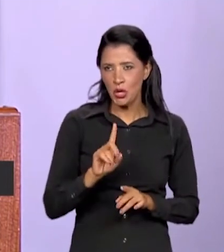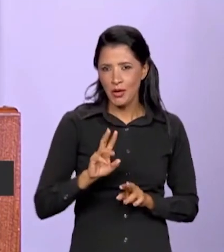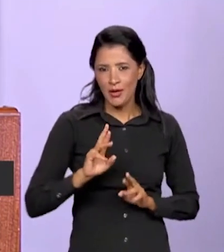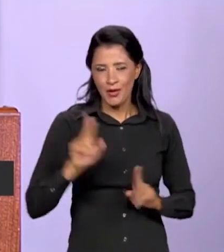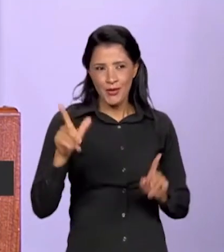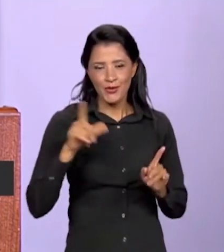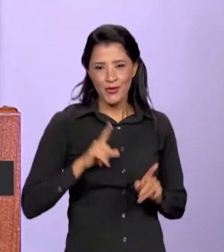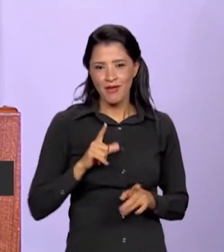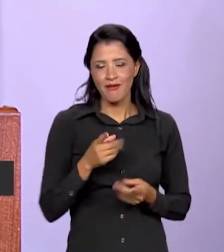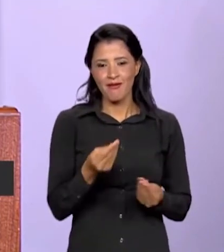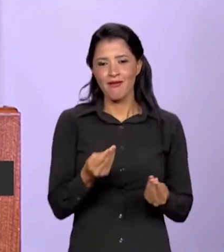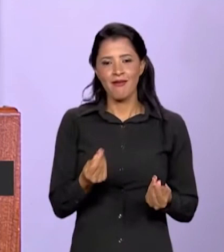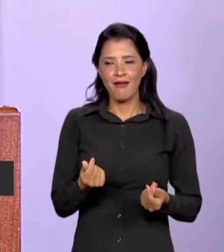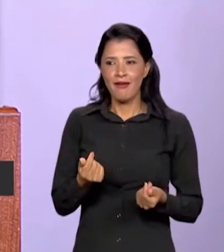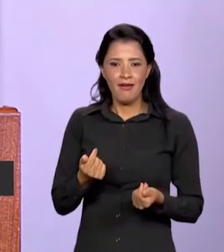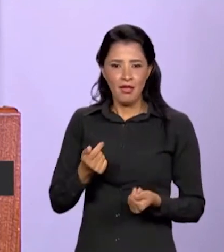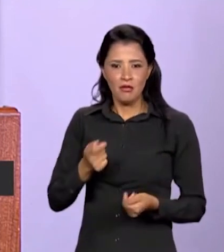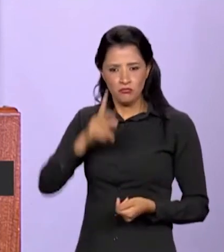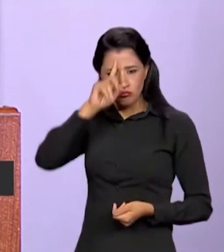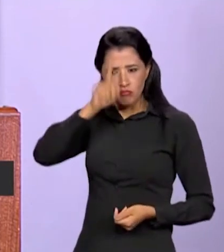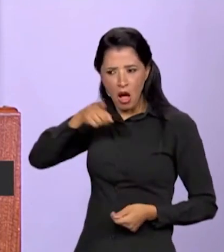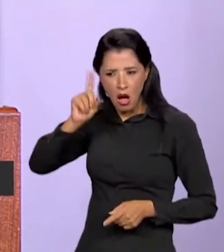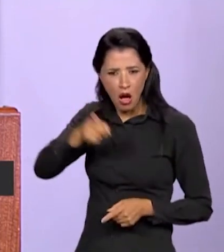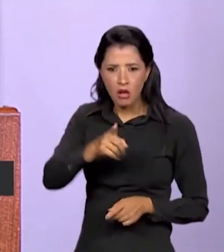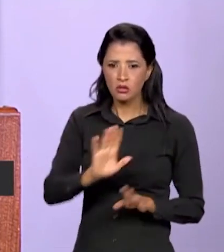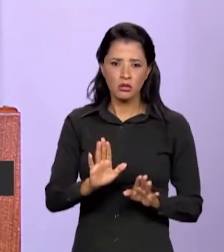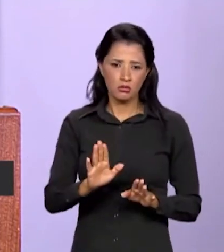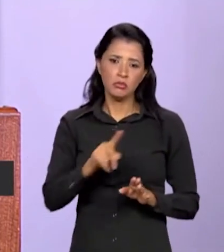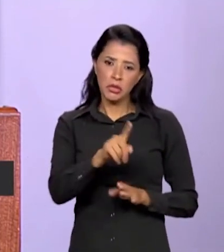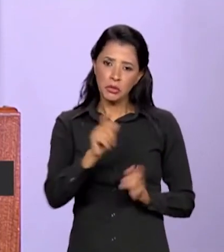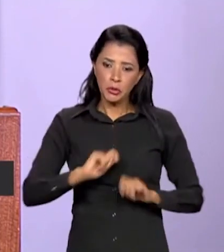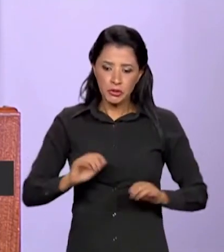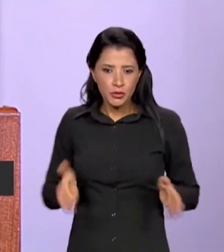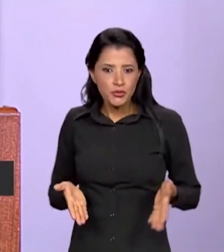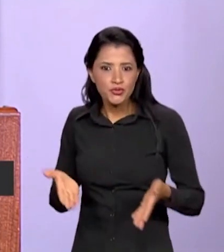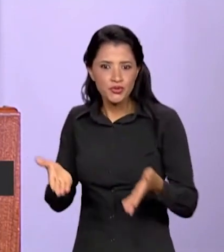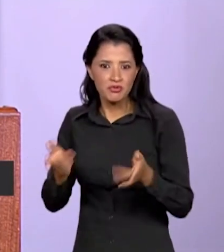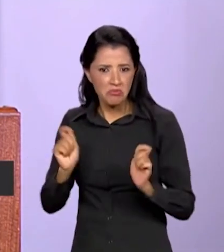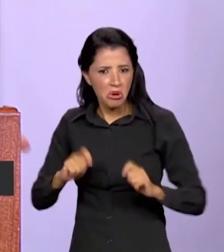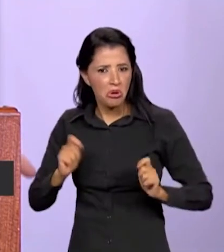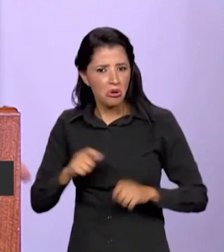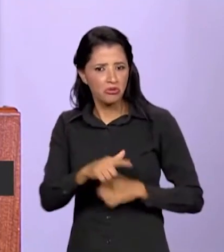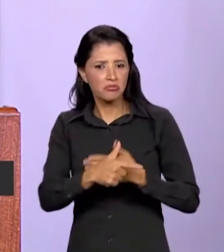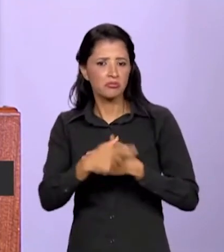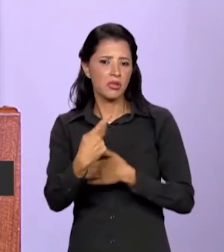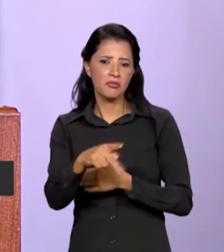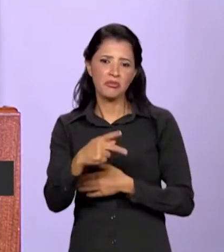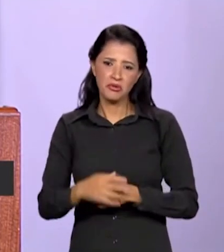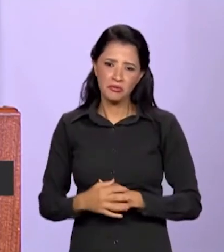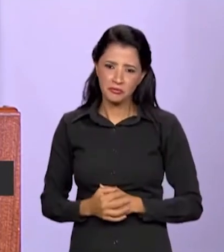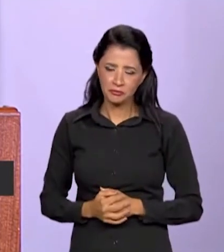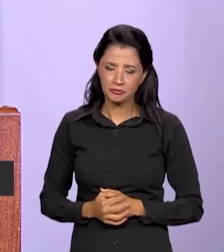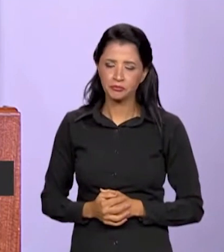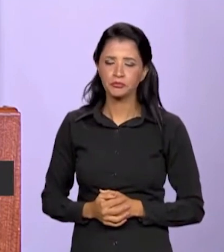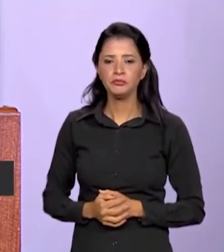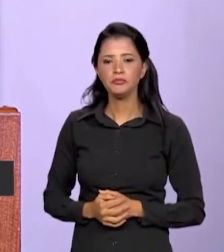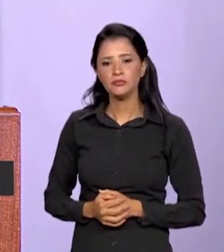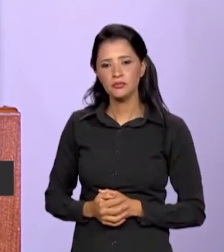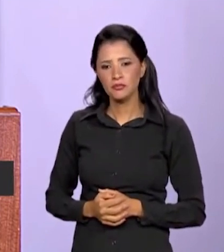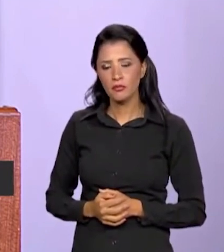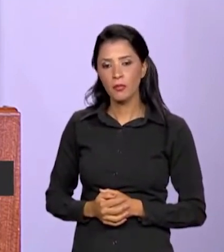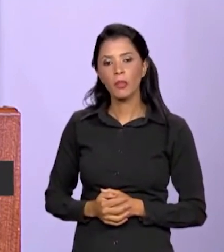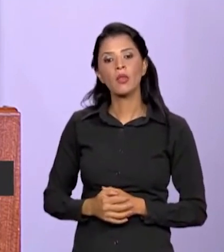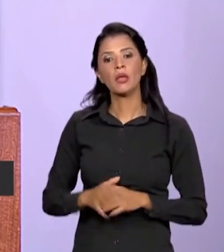o Estado, sabe, dono de tudo, mas ele pode ser o indutor. É por isso